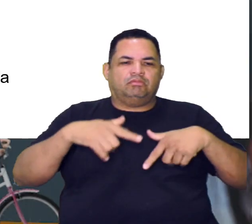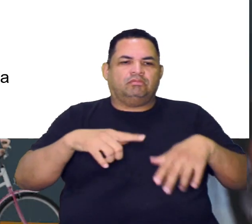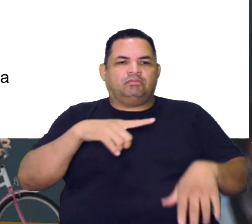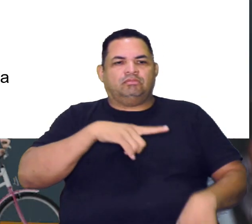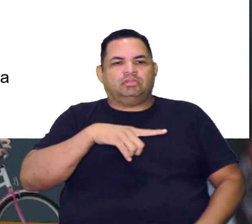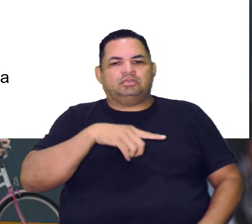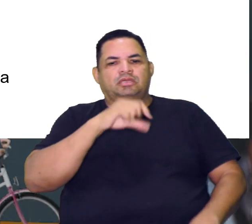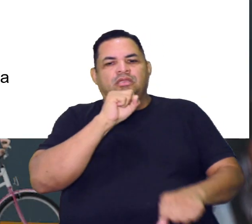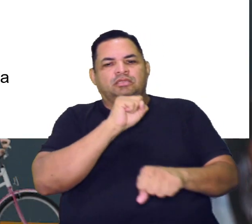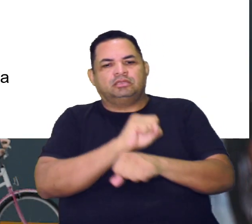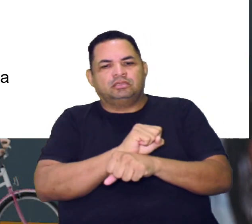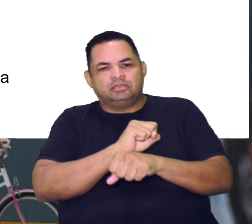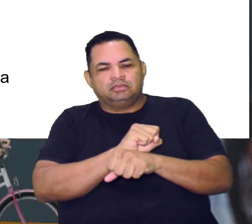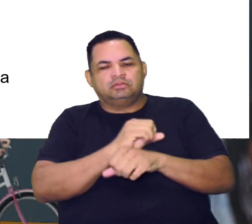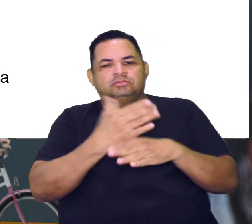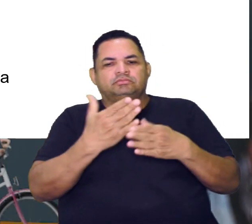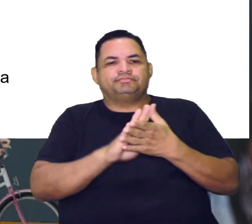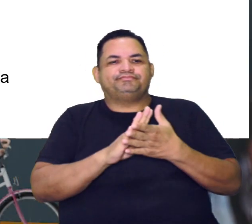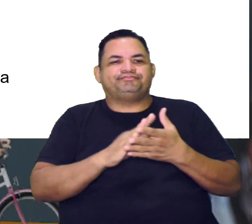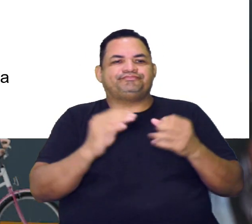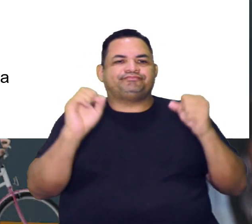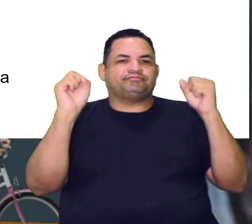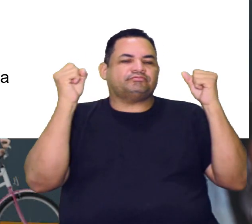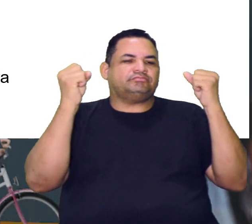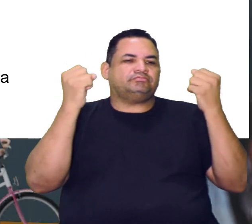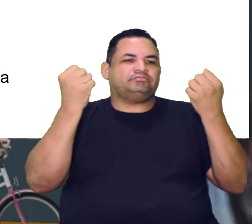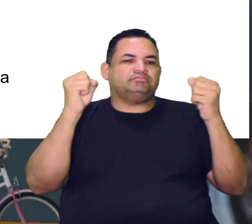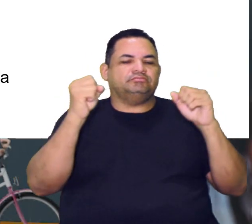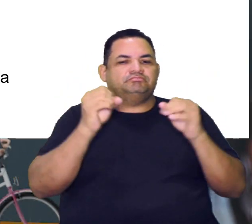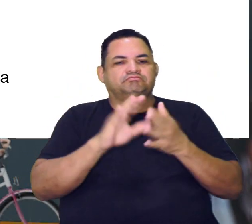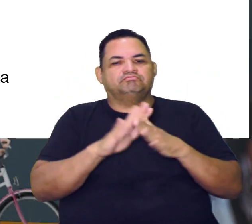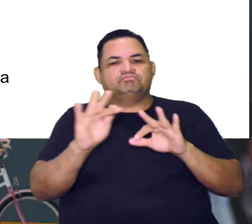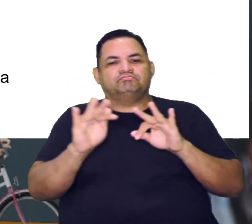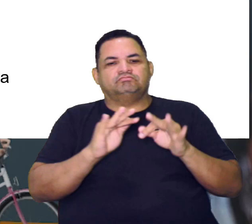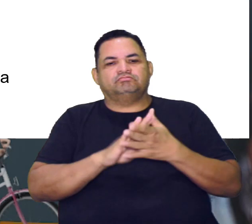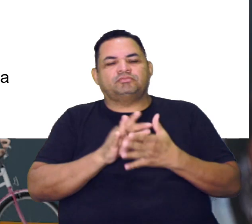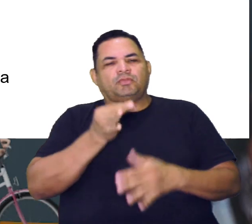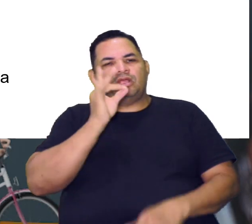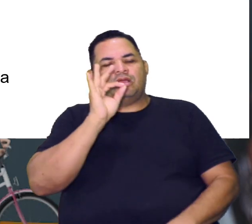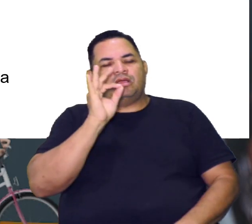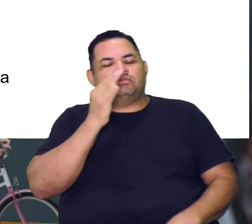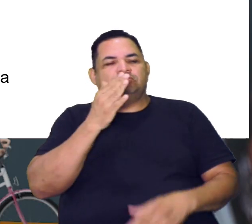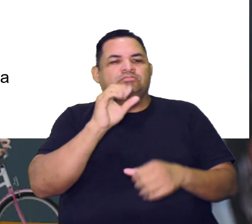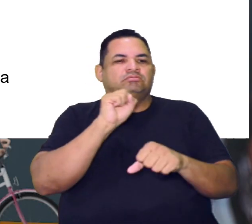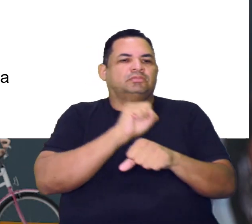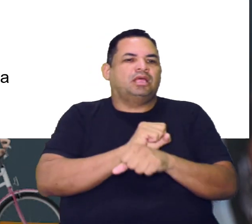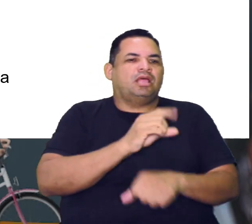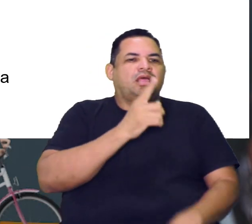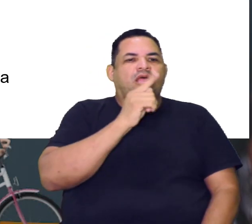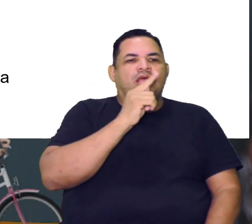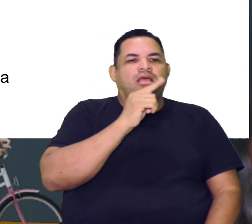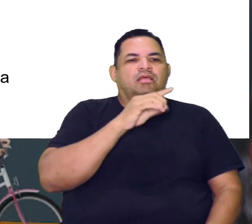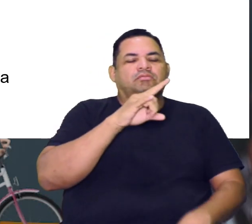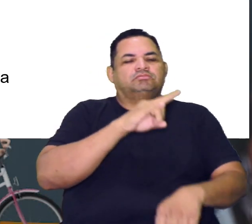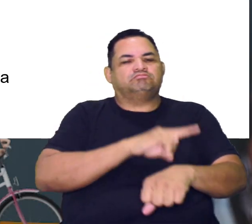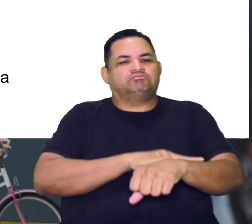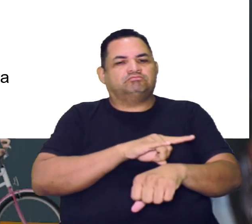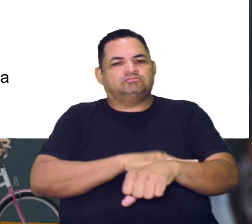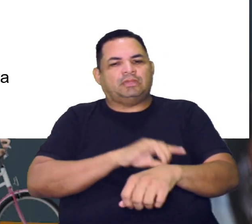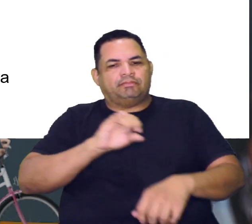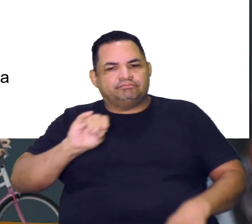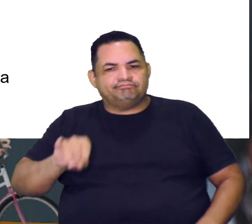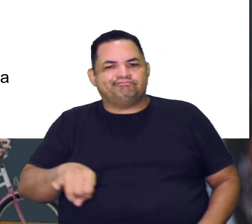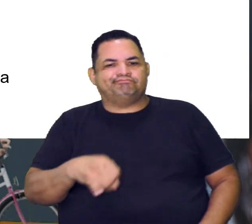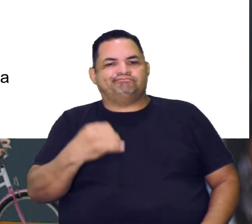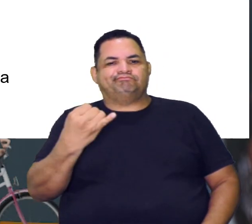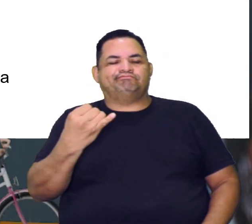aquelas pausas para uma ginástica laboral, ou aquela pausa do cafezinho, a pausa da água, a pausa do banheiro. Aproveita